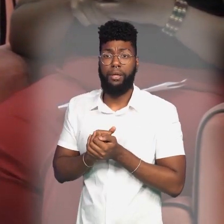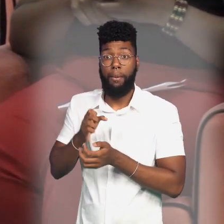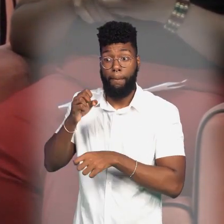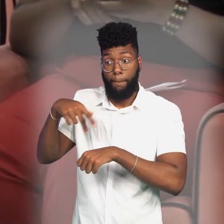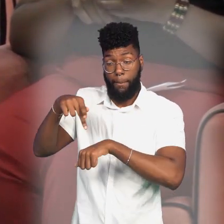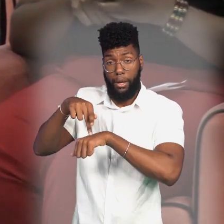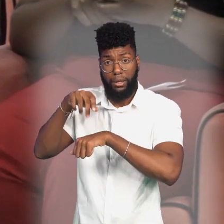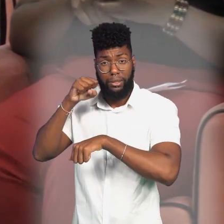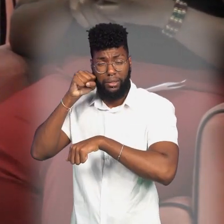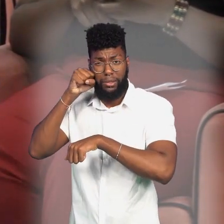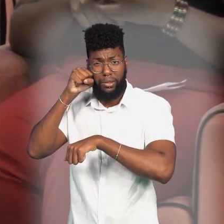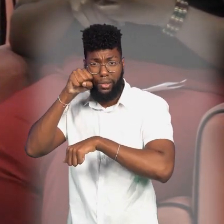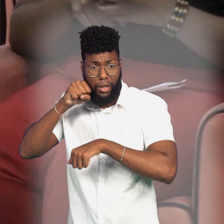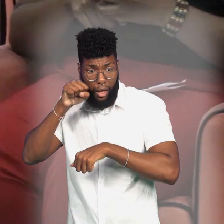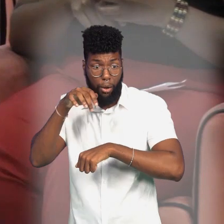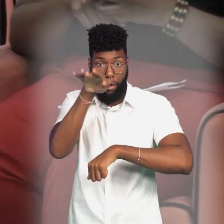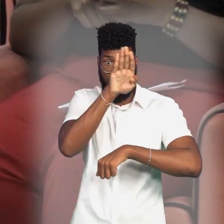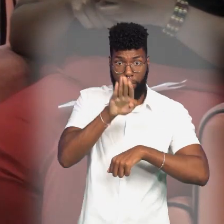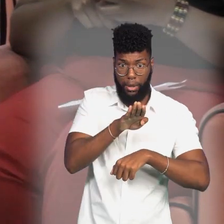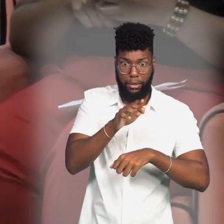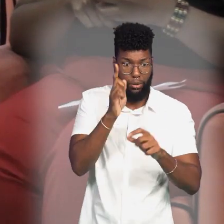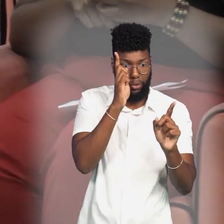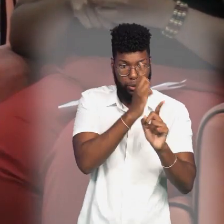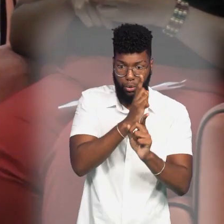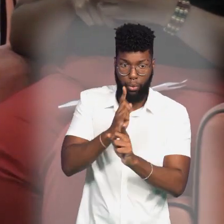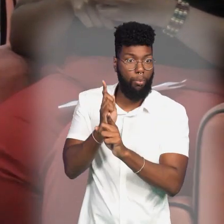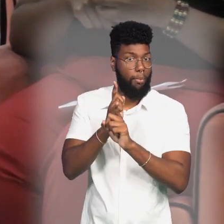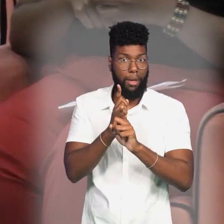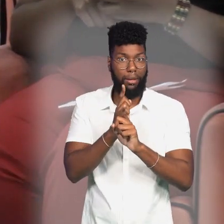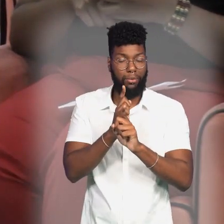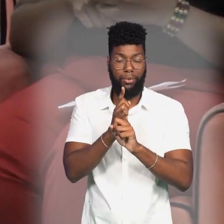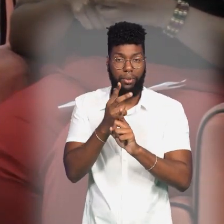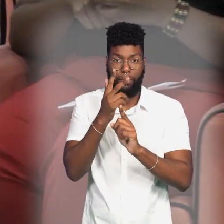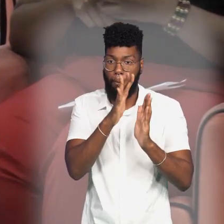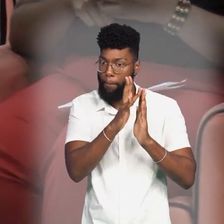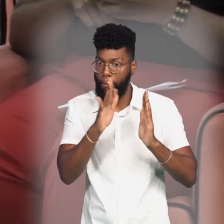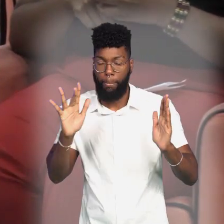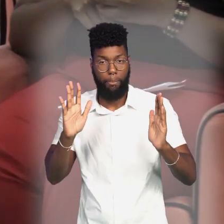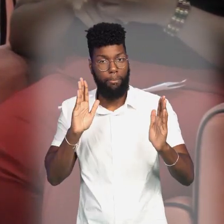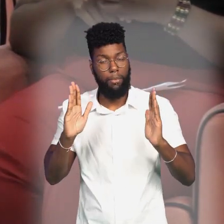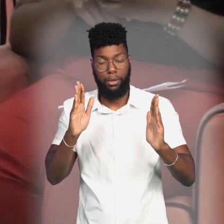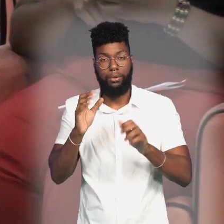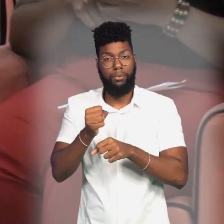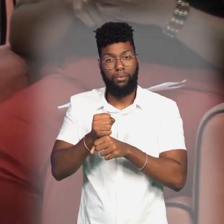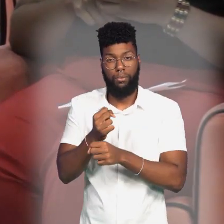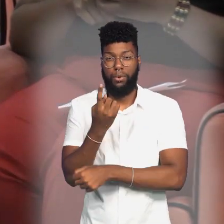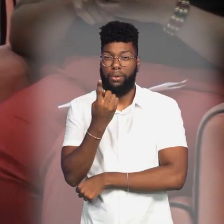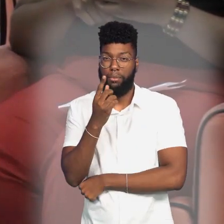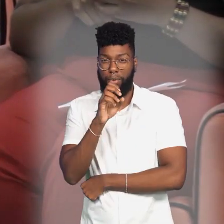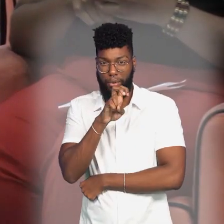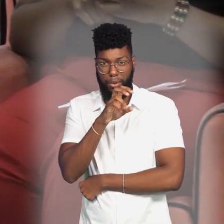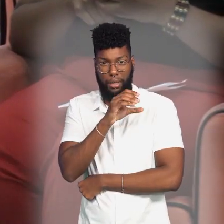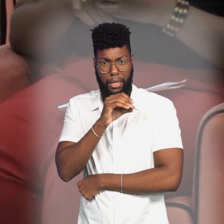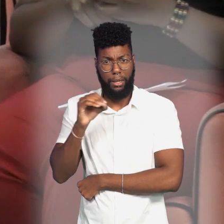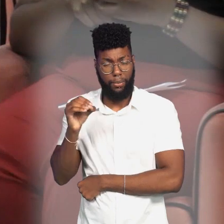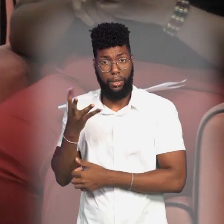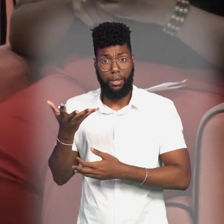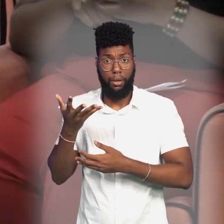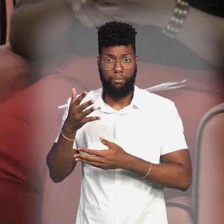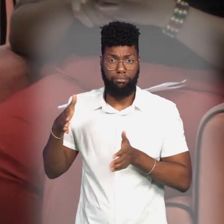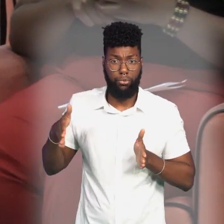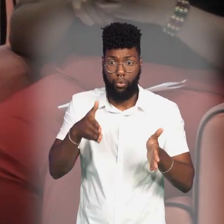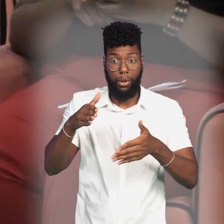1500, por um navegador português, Henrique Dias, que no caminho das Américas descobriu o